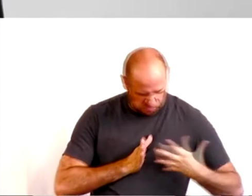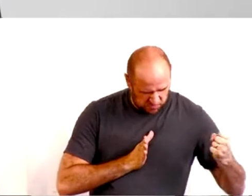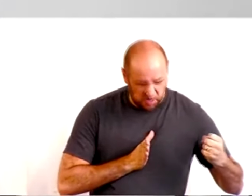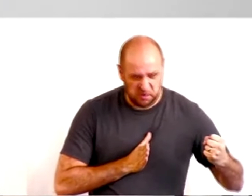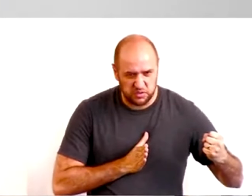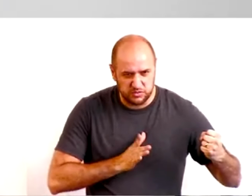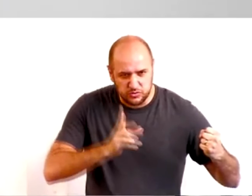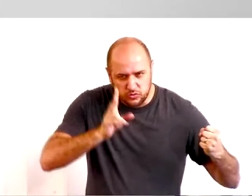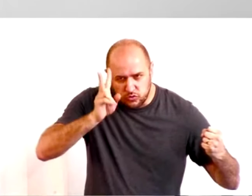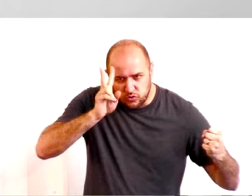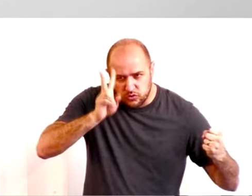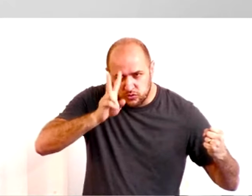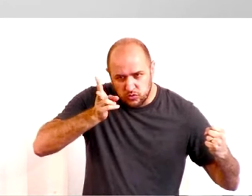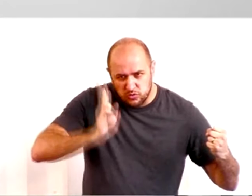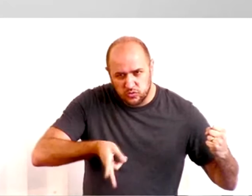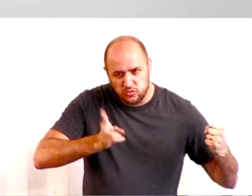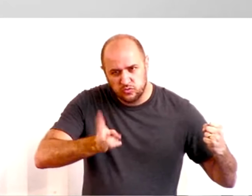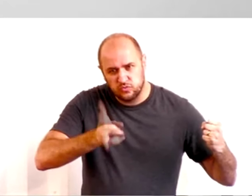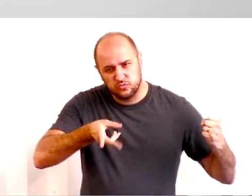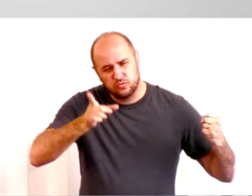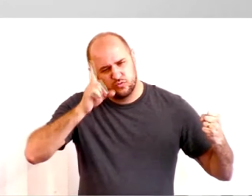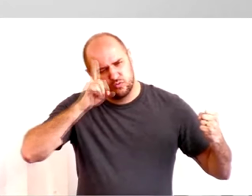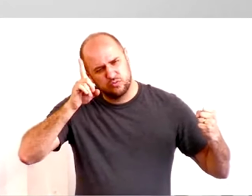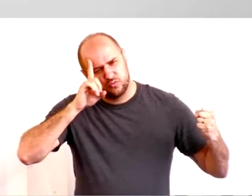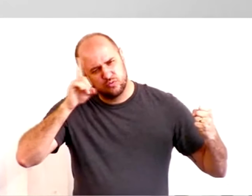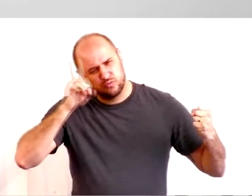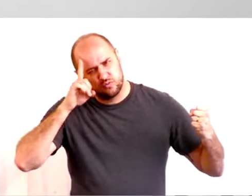cada dia, a cada momento.